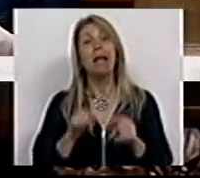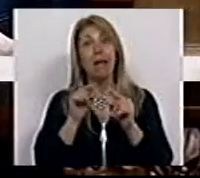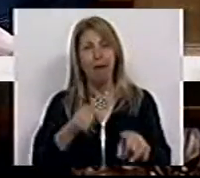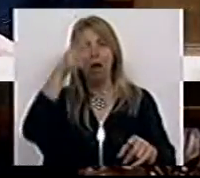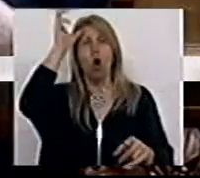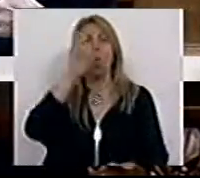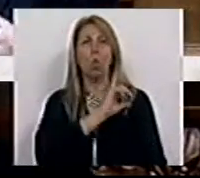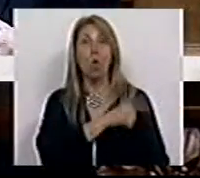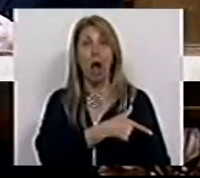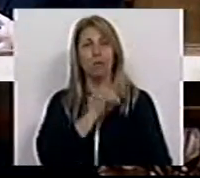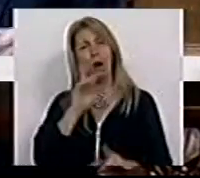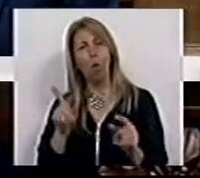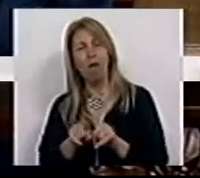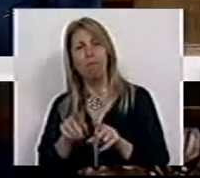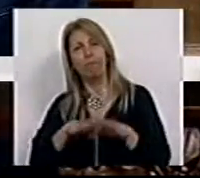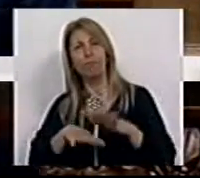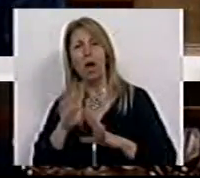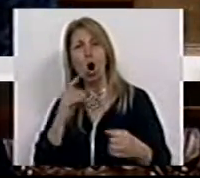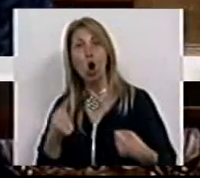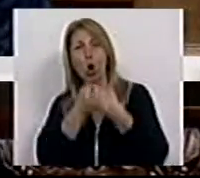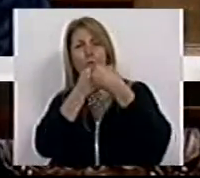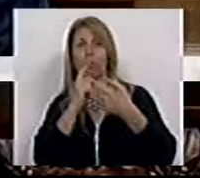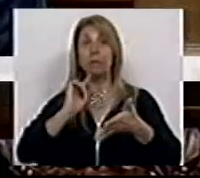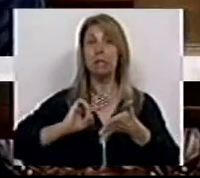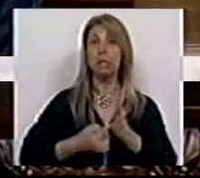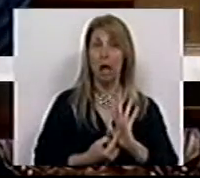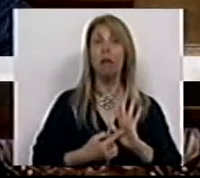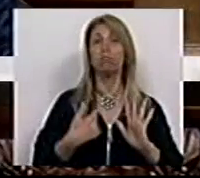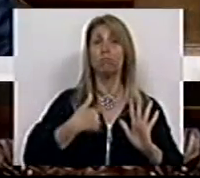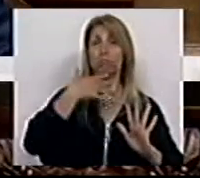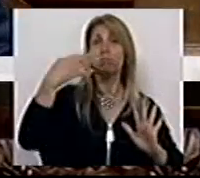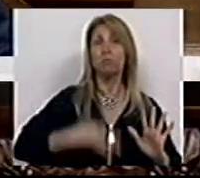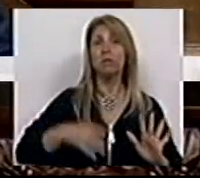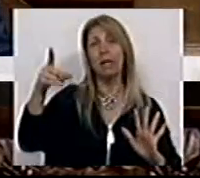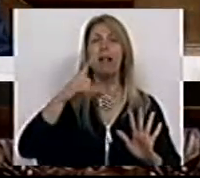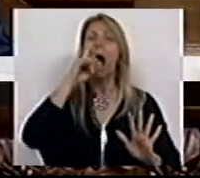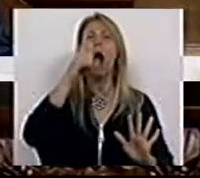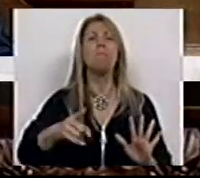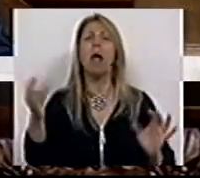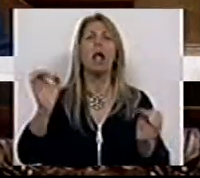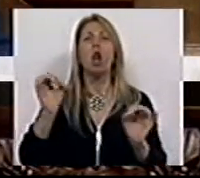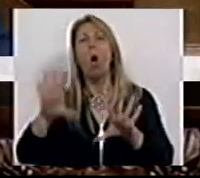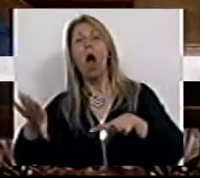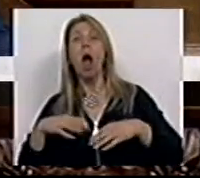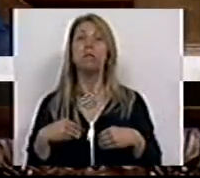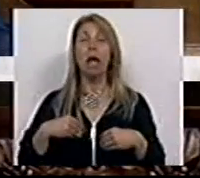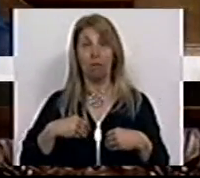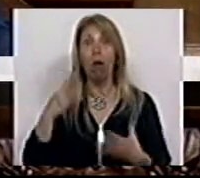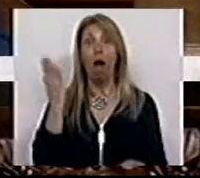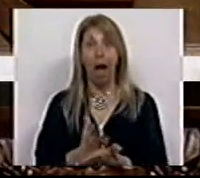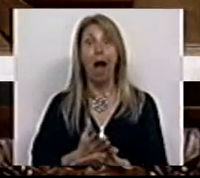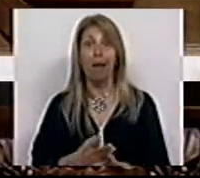para o confronto que é necessário, com a convicção de que a Alemanha não cede até ceder, que saiu das eleições de